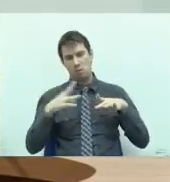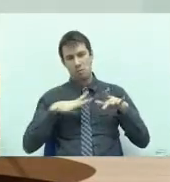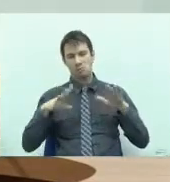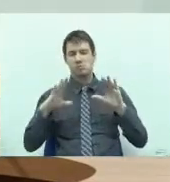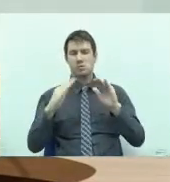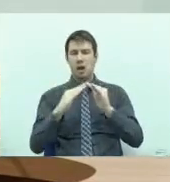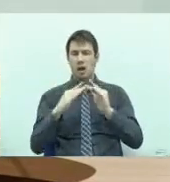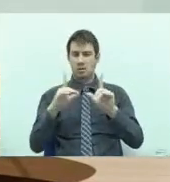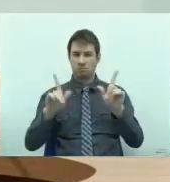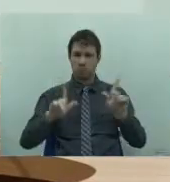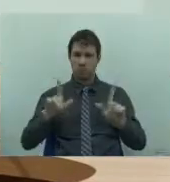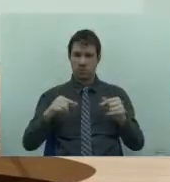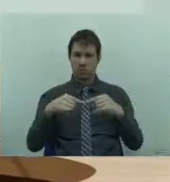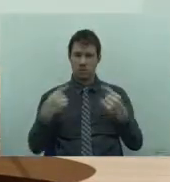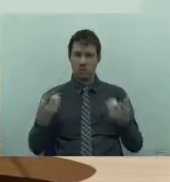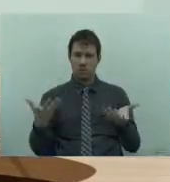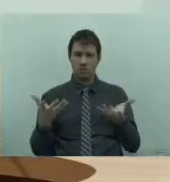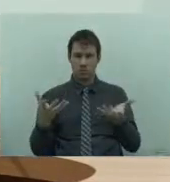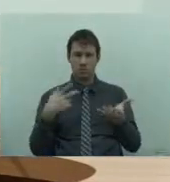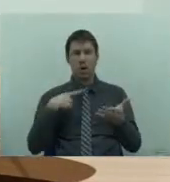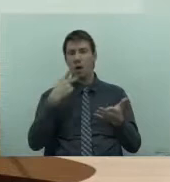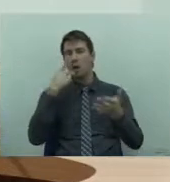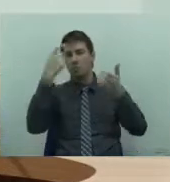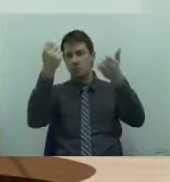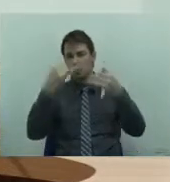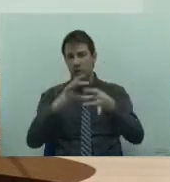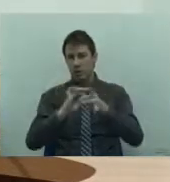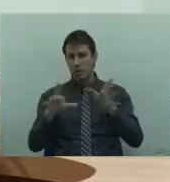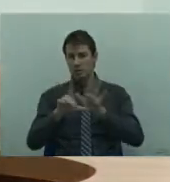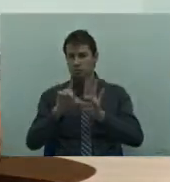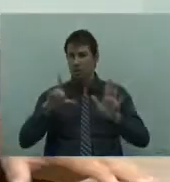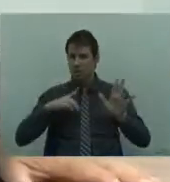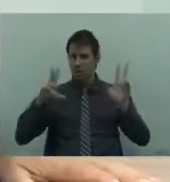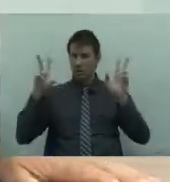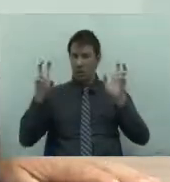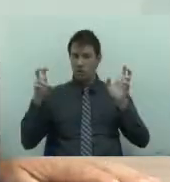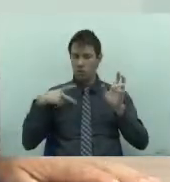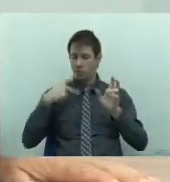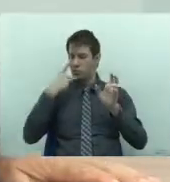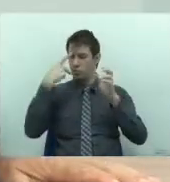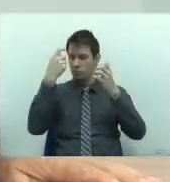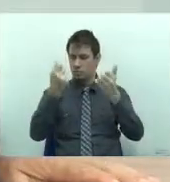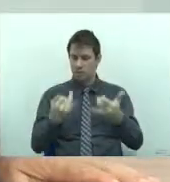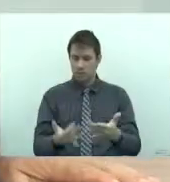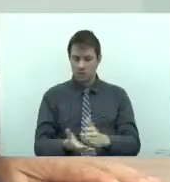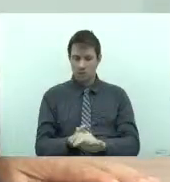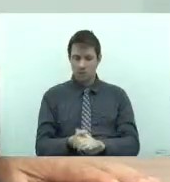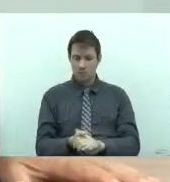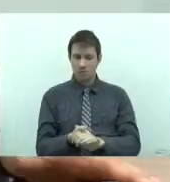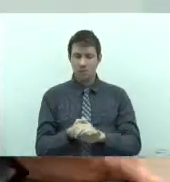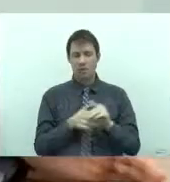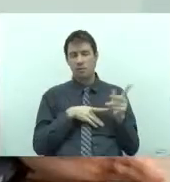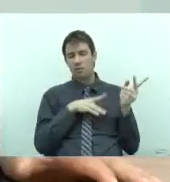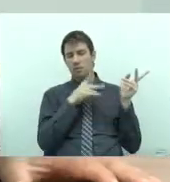e eu queria, antes de entrar no assunto falando sobre a